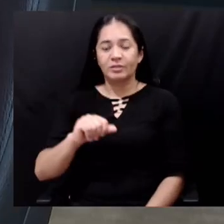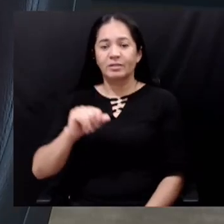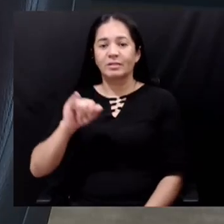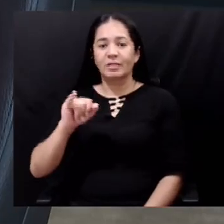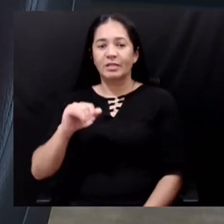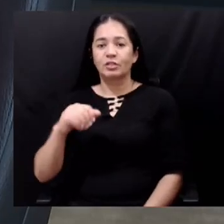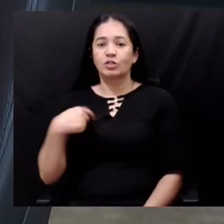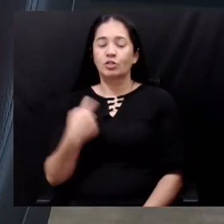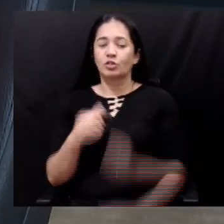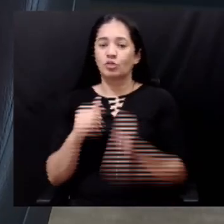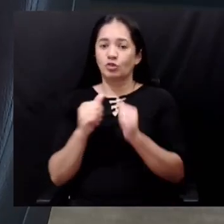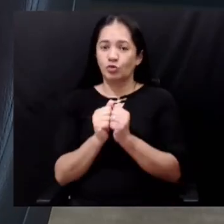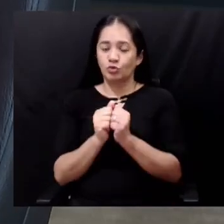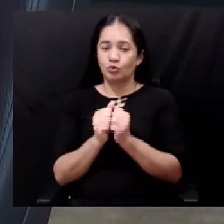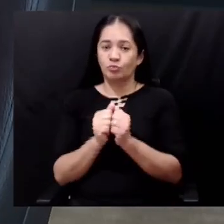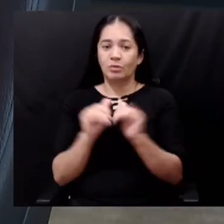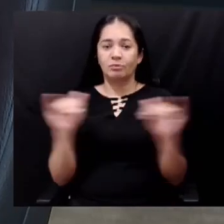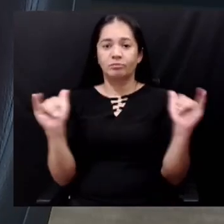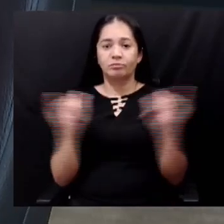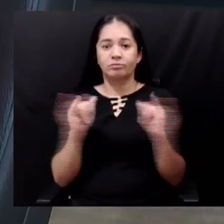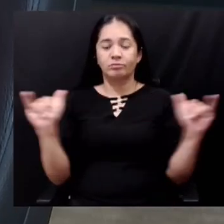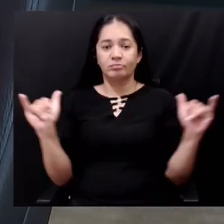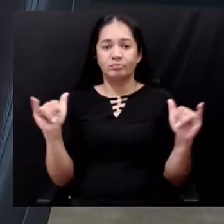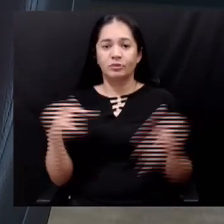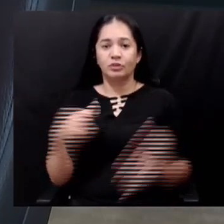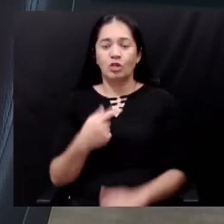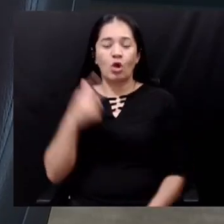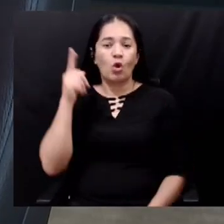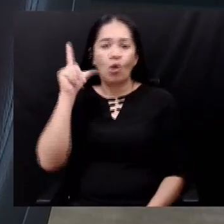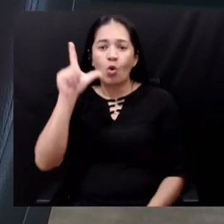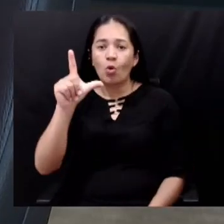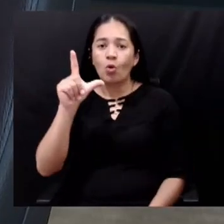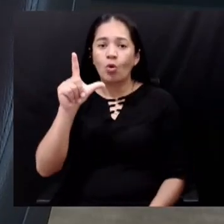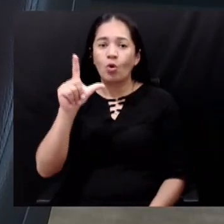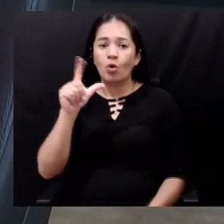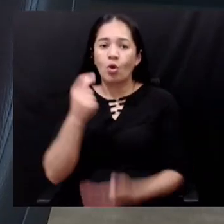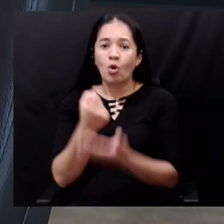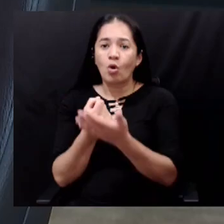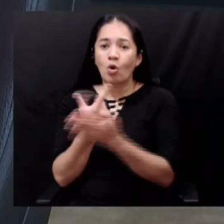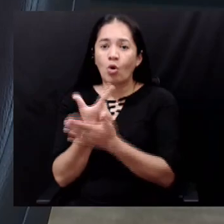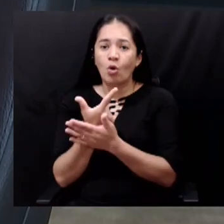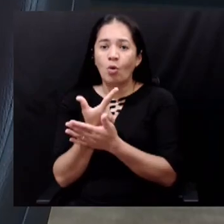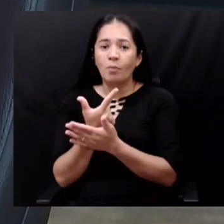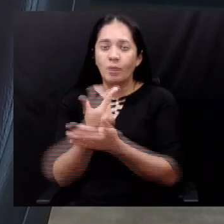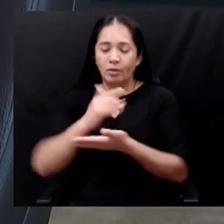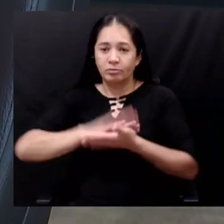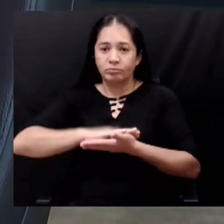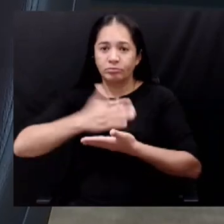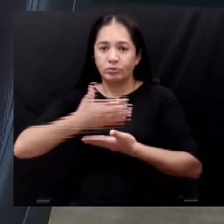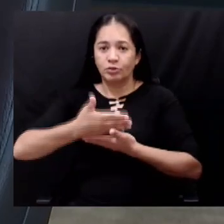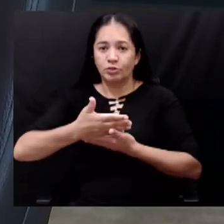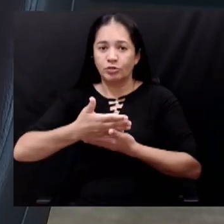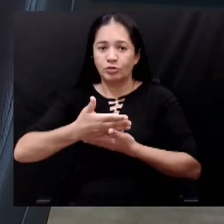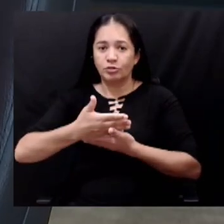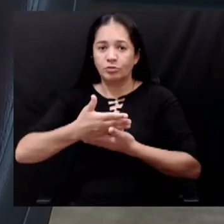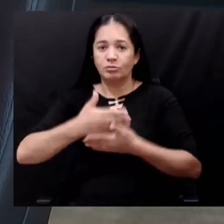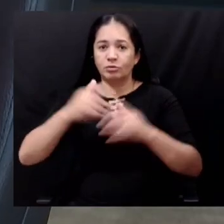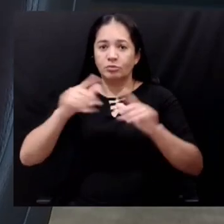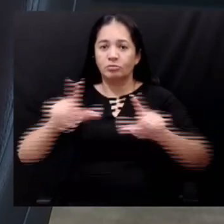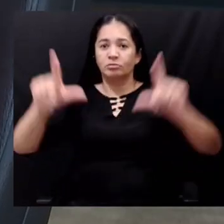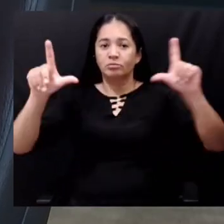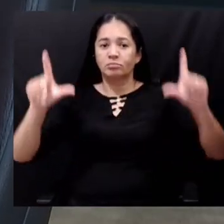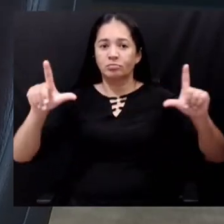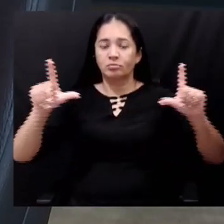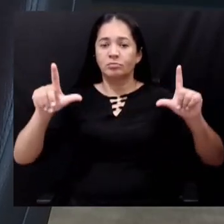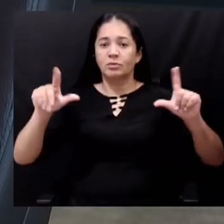divulgar, a gente conseguir comprar notebook e projetor, se possível, para colocar nas